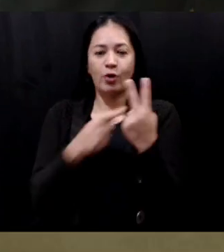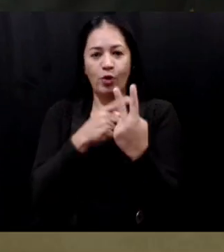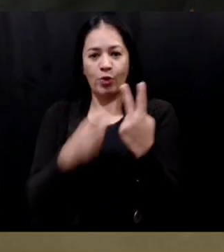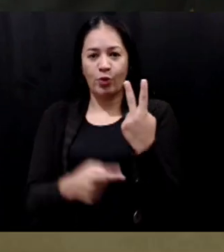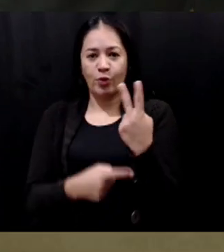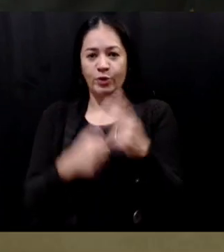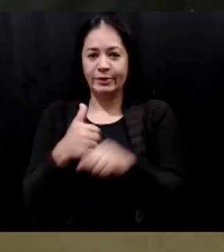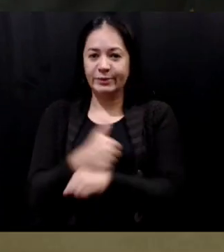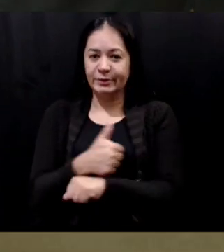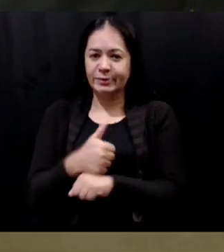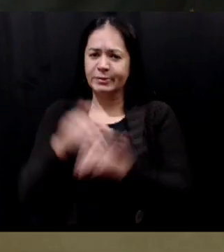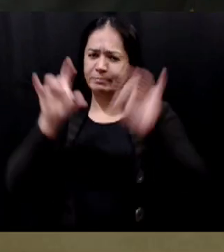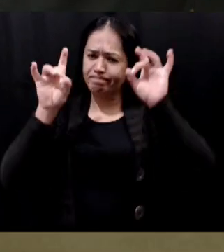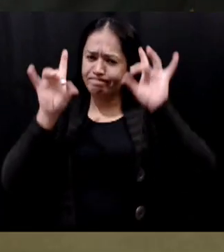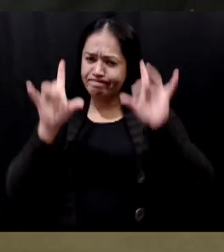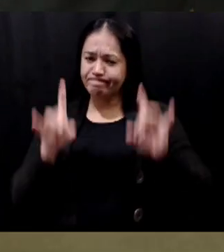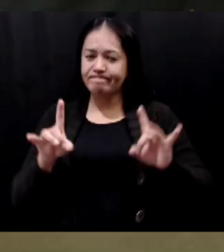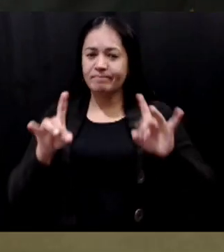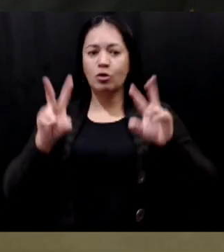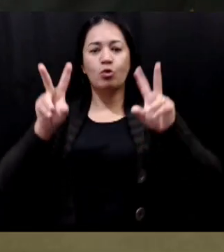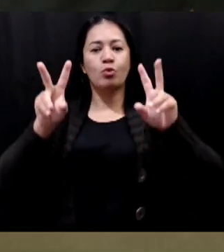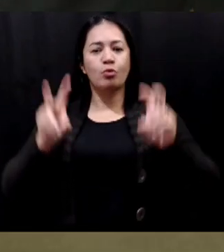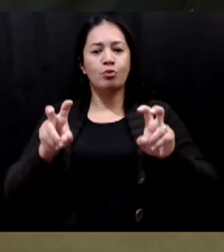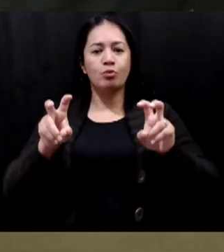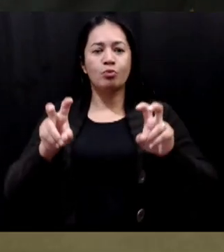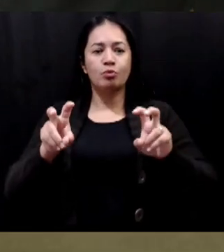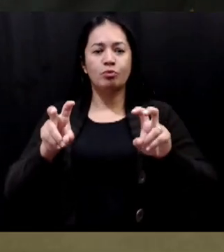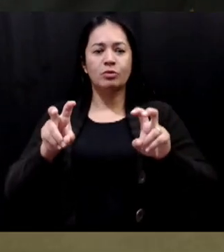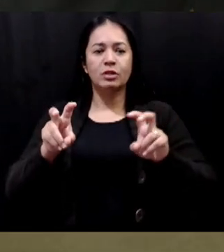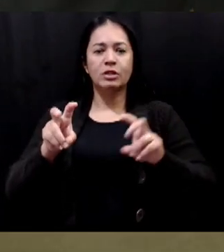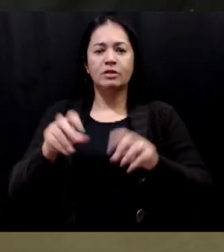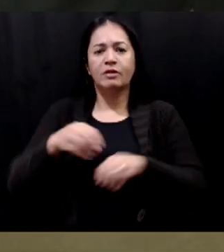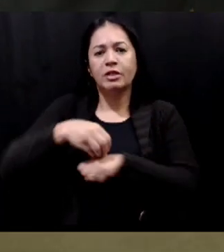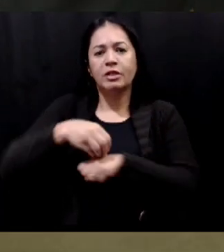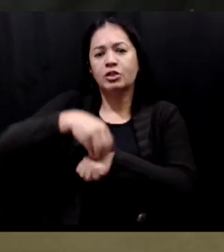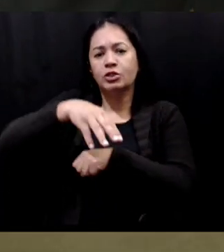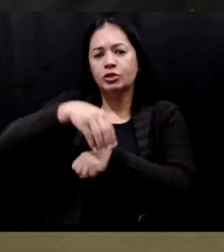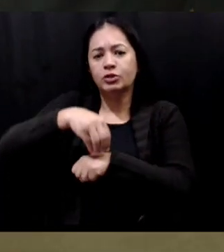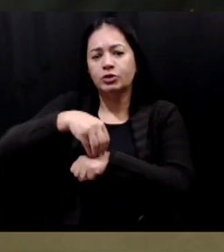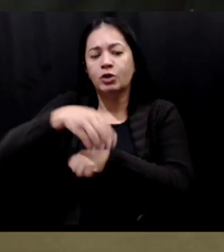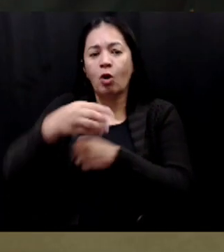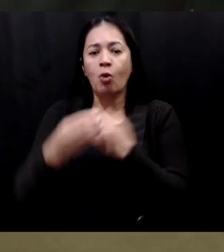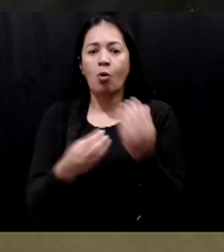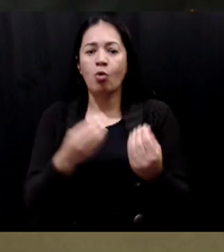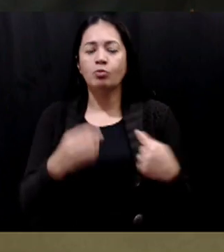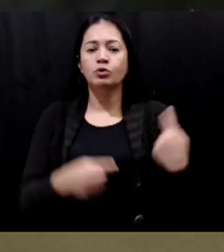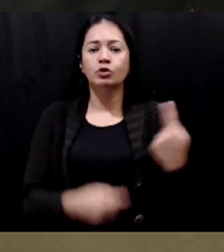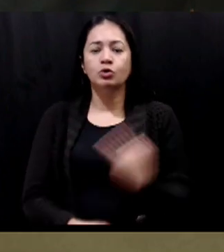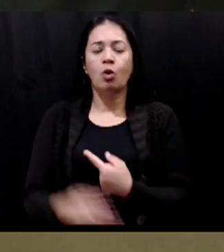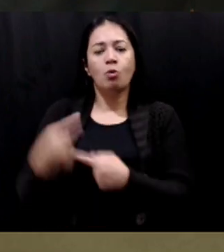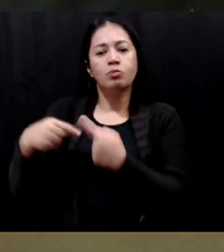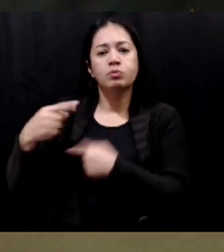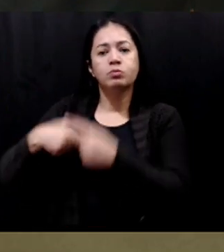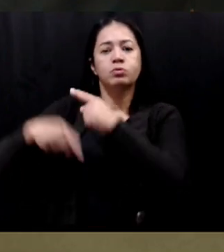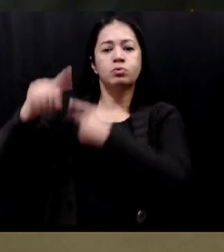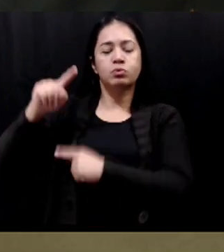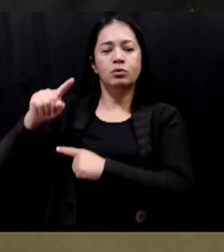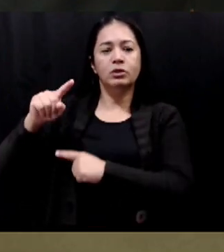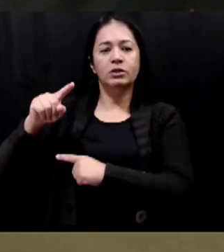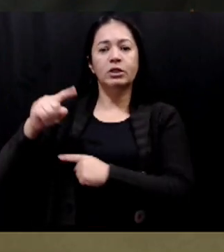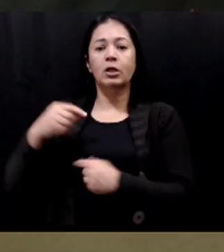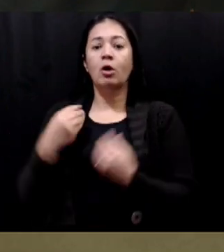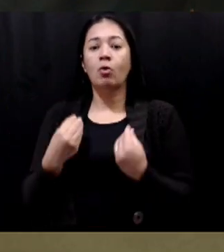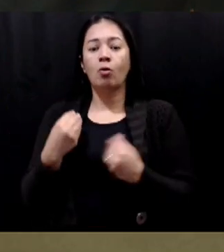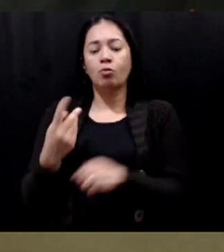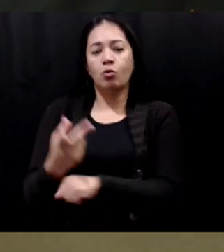especialistas, né, sobre o assunto, e que vão nos dar dicas de como a gente supera e como a gente busca aí a trilhar um